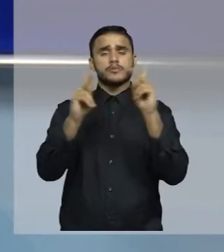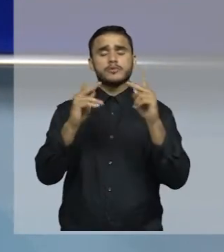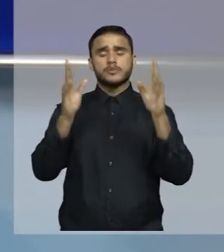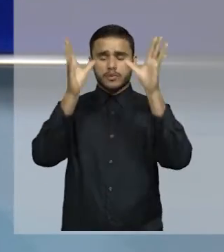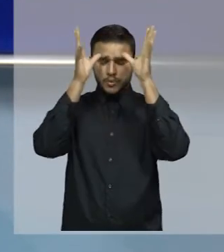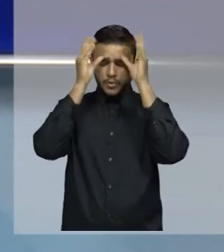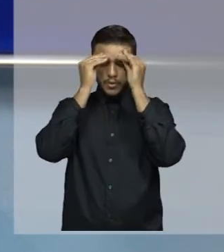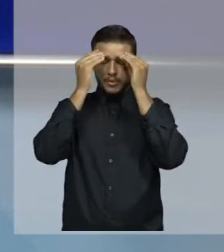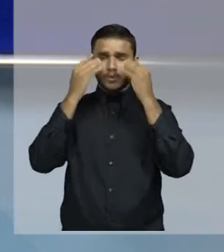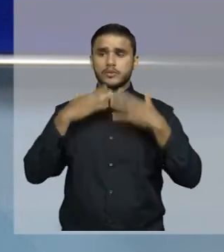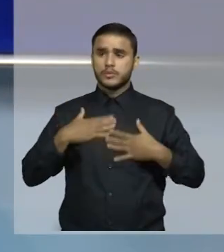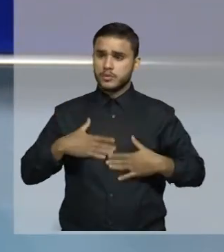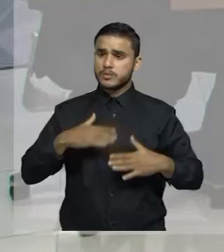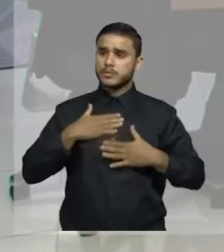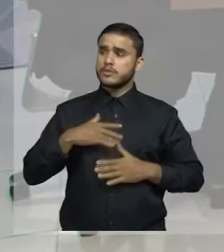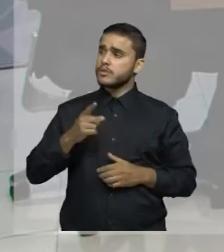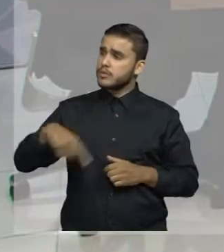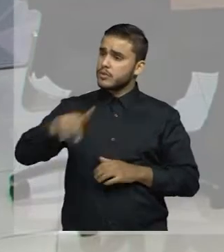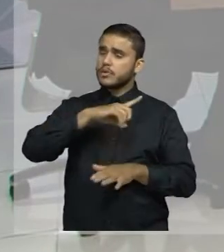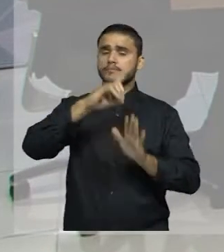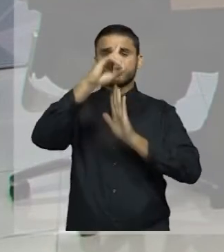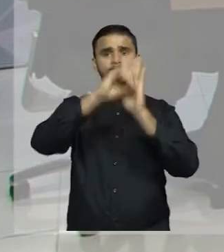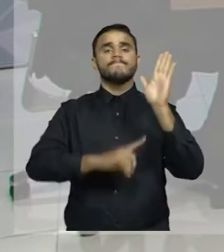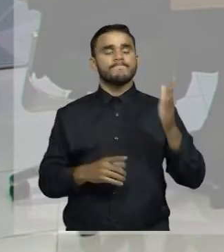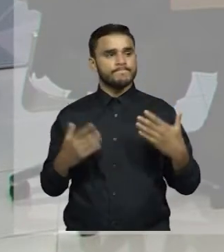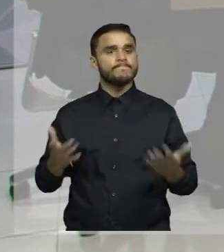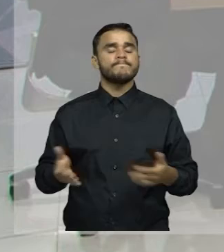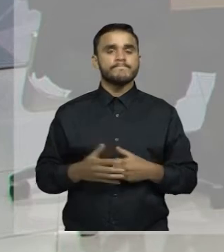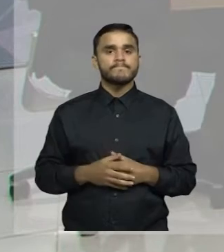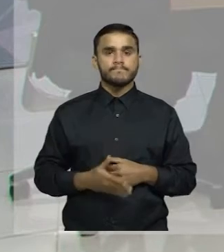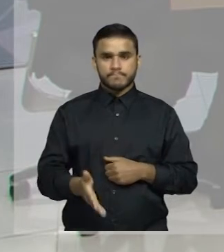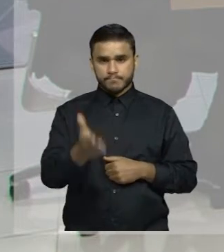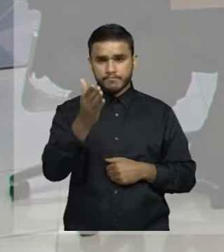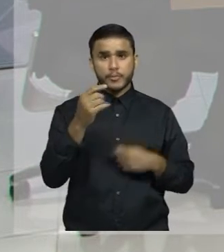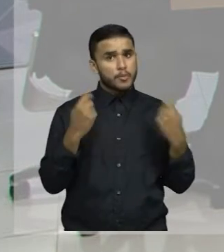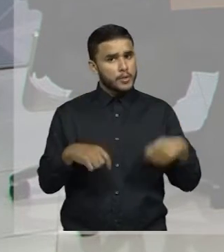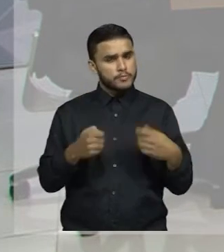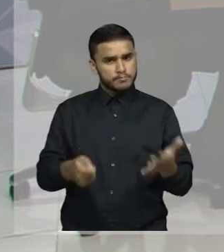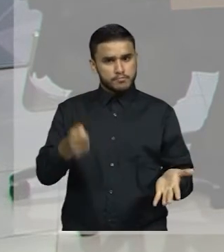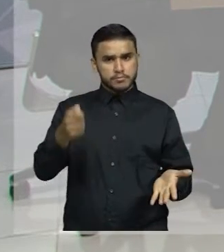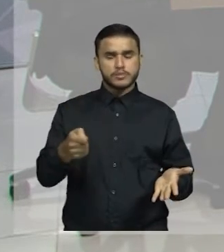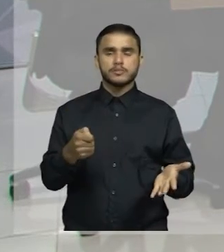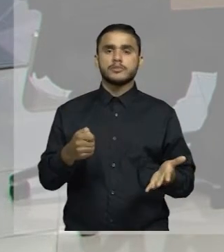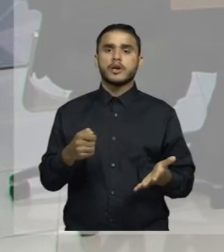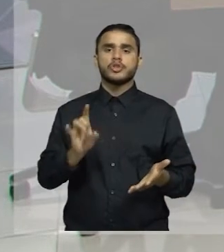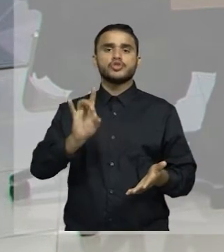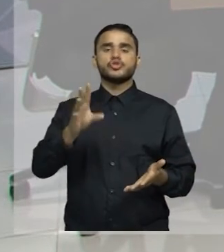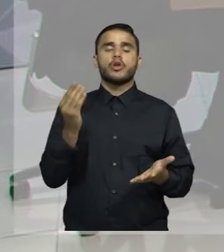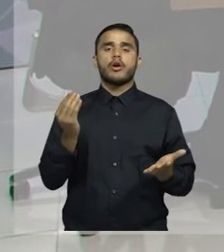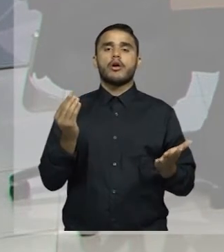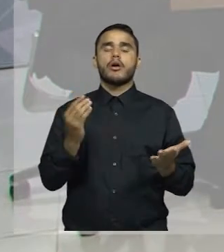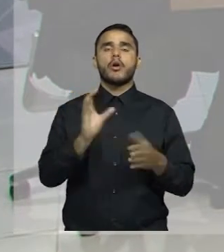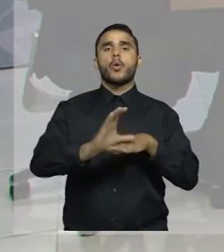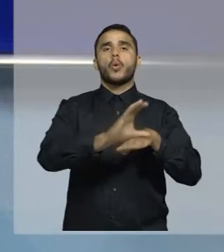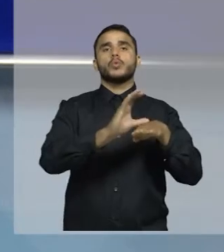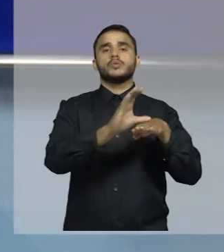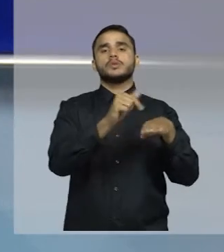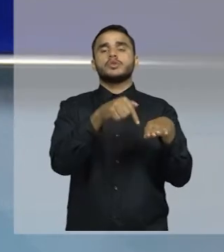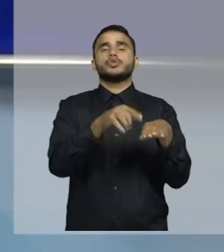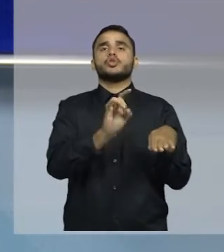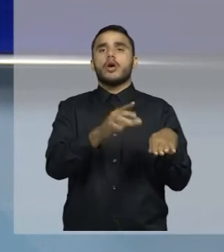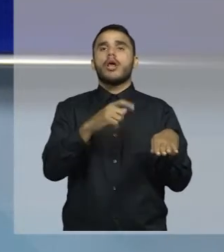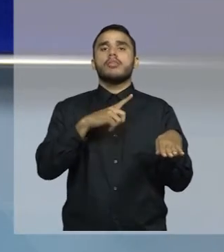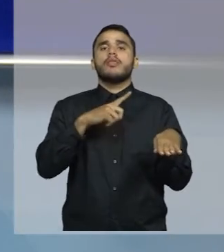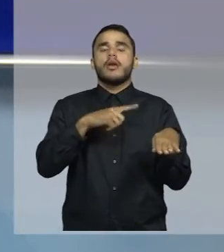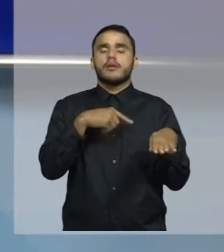tranquilidade que temos direito, né? Mas é preciso ser efetivado. Não basta estar na Constituição, precisa